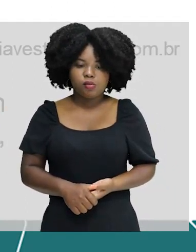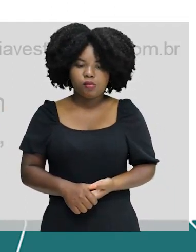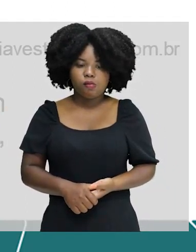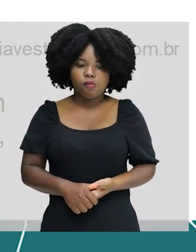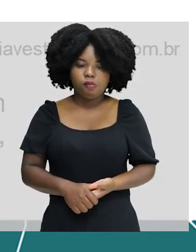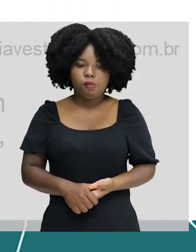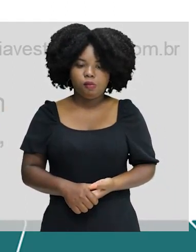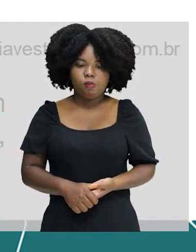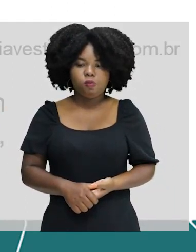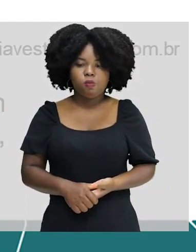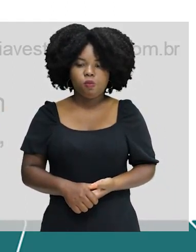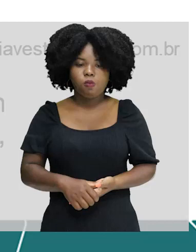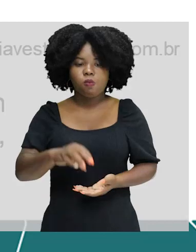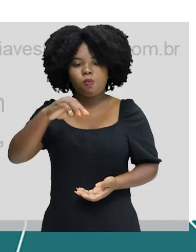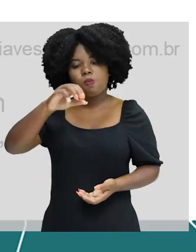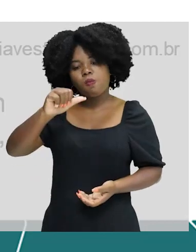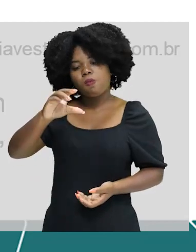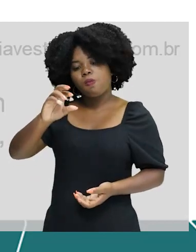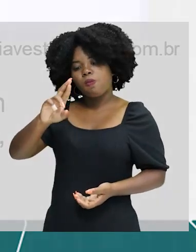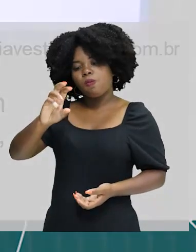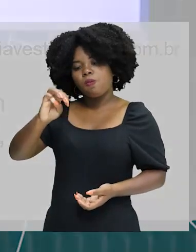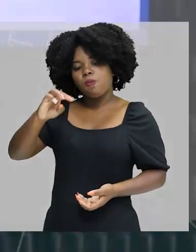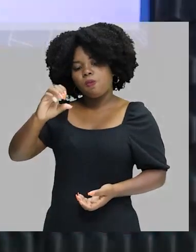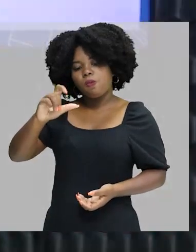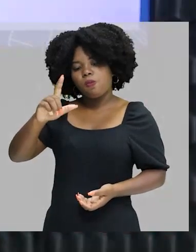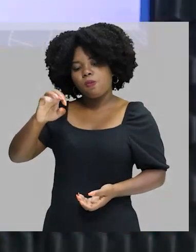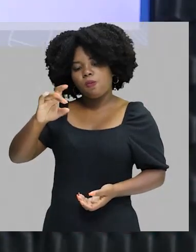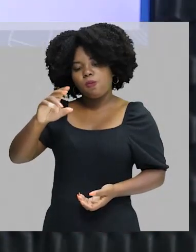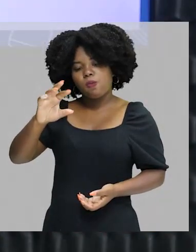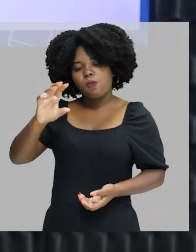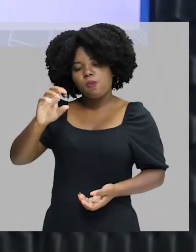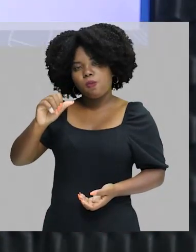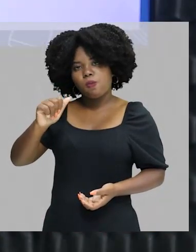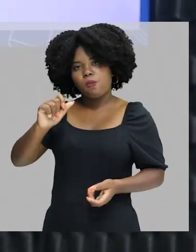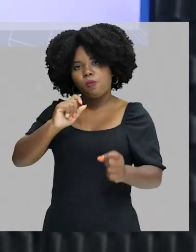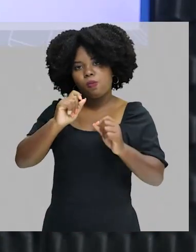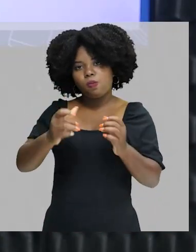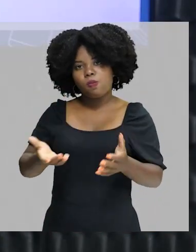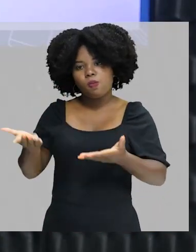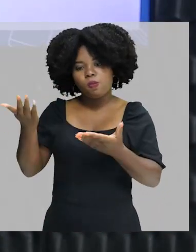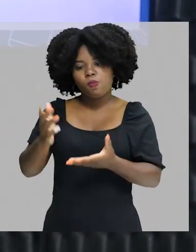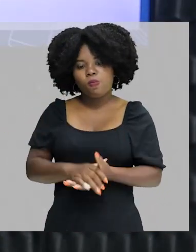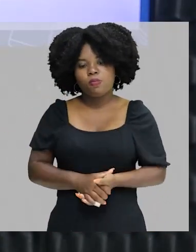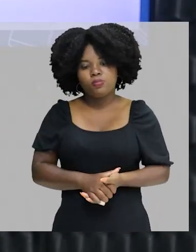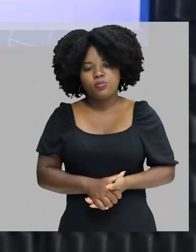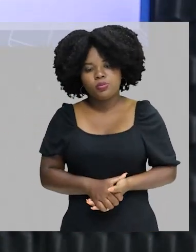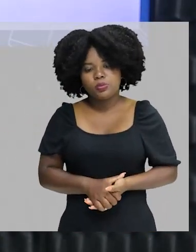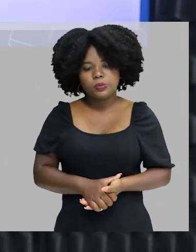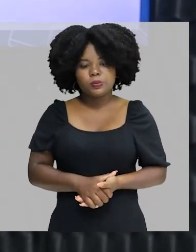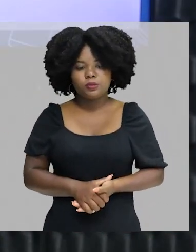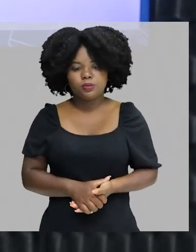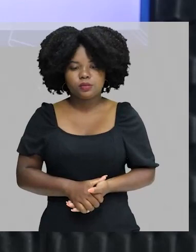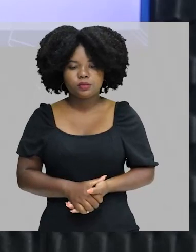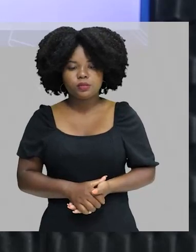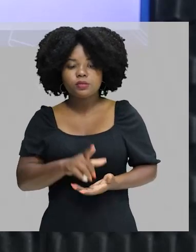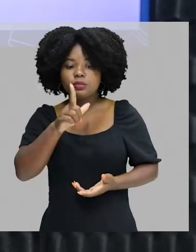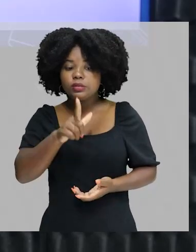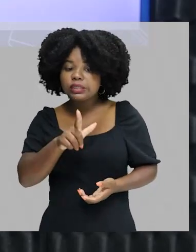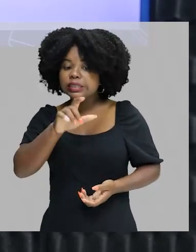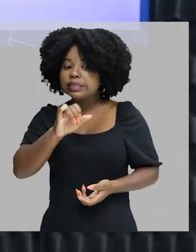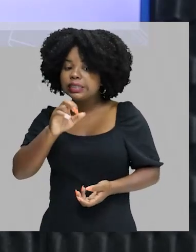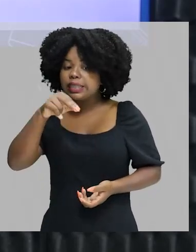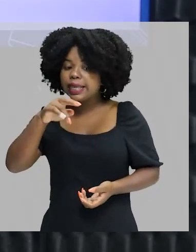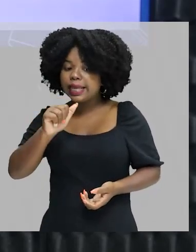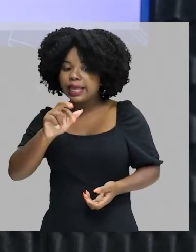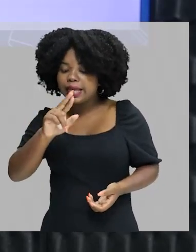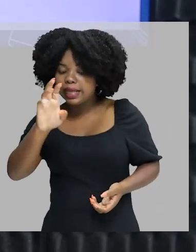as macromoléculas, as grandes moléculas, são encadeamentos lineares,